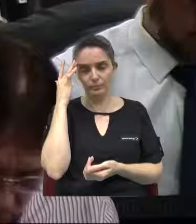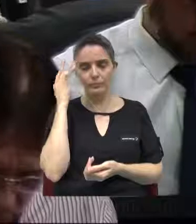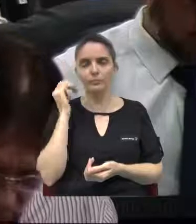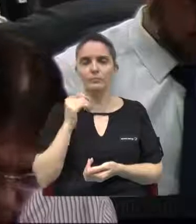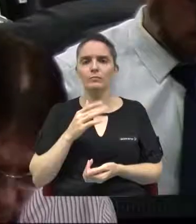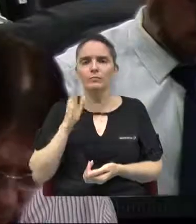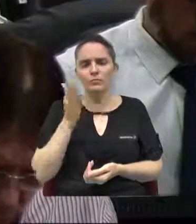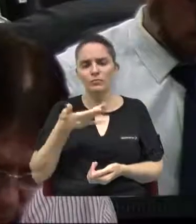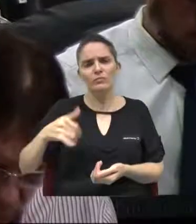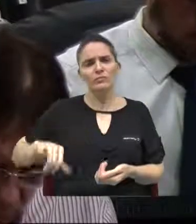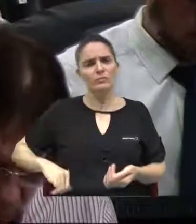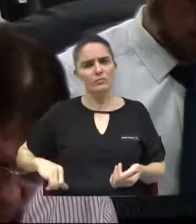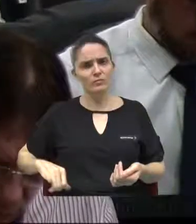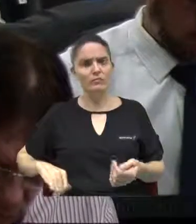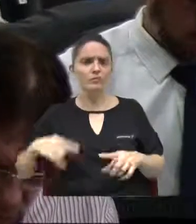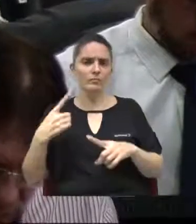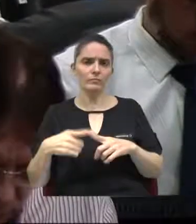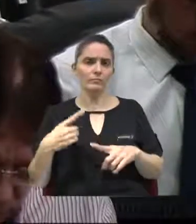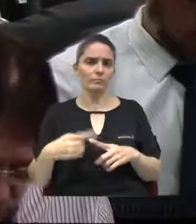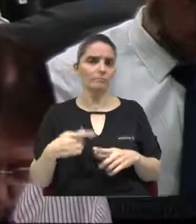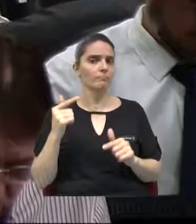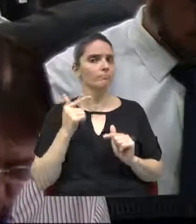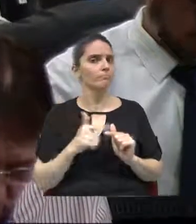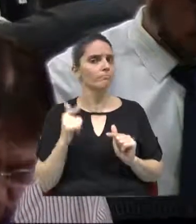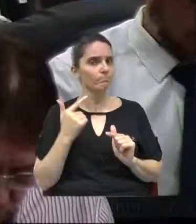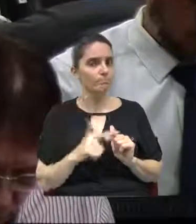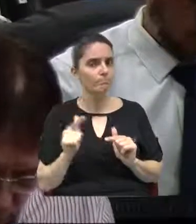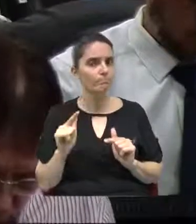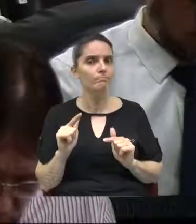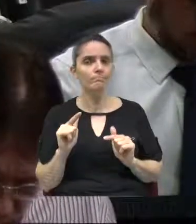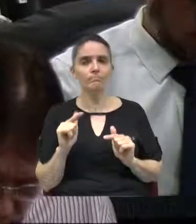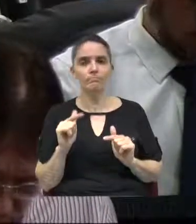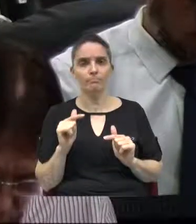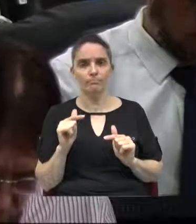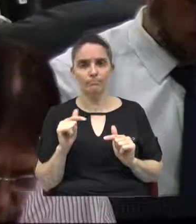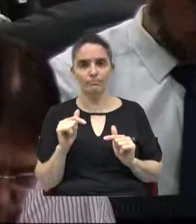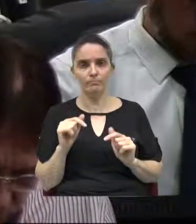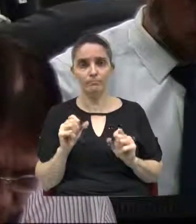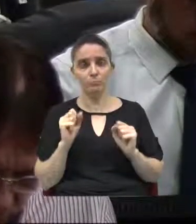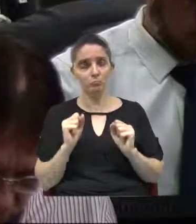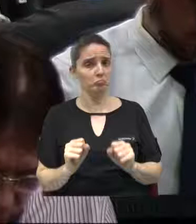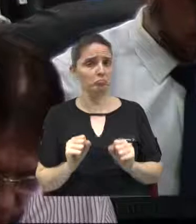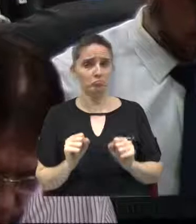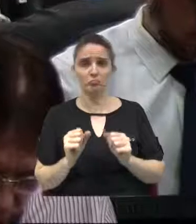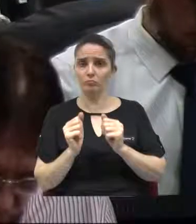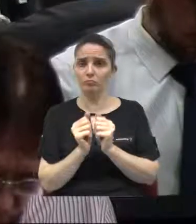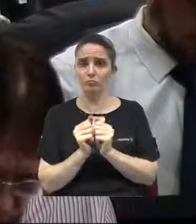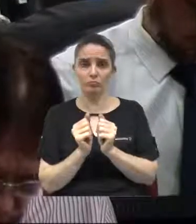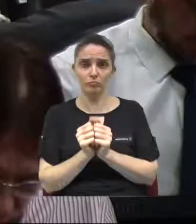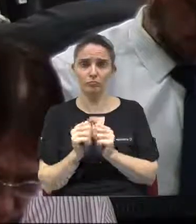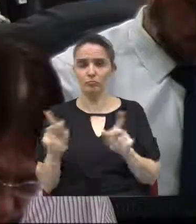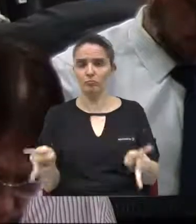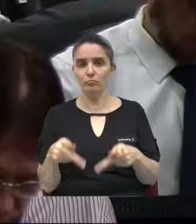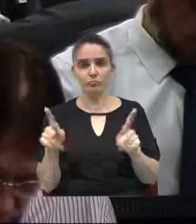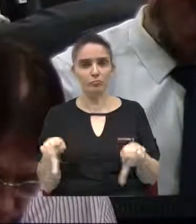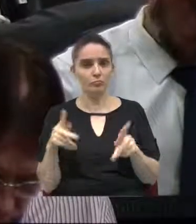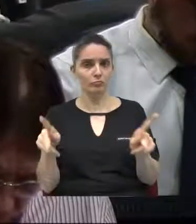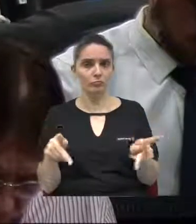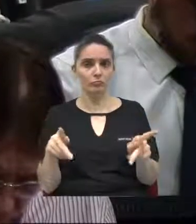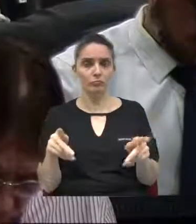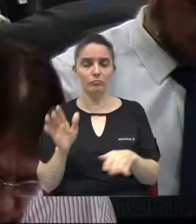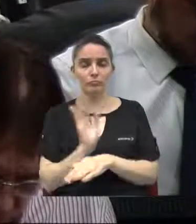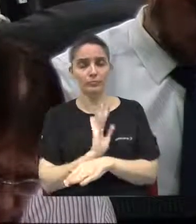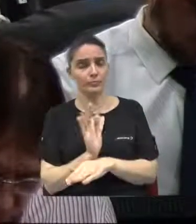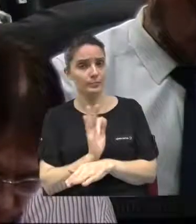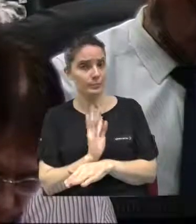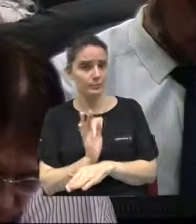esse problema, não é? E fazer com que ela participe do convívio social, num shopping center, num cinema,